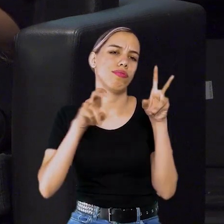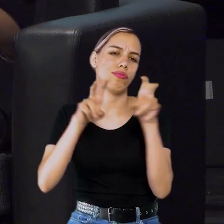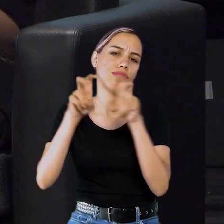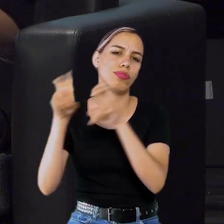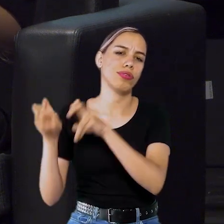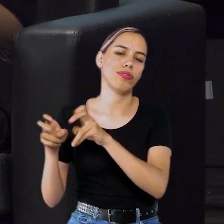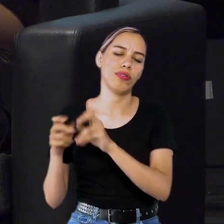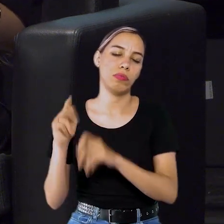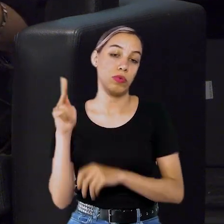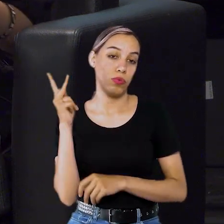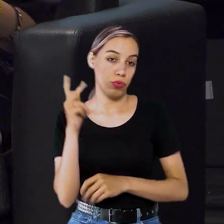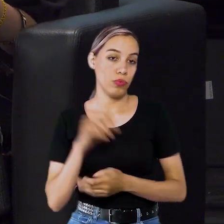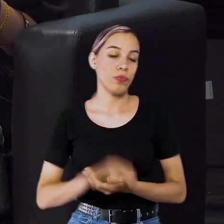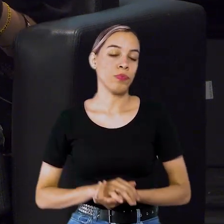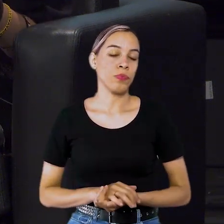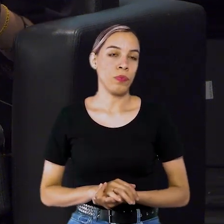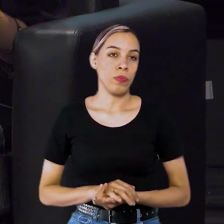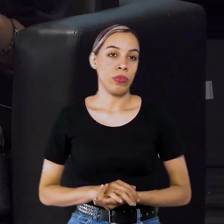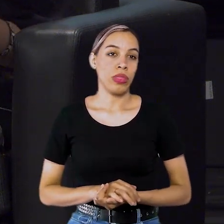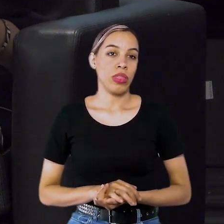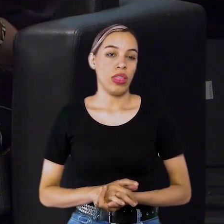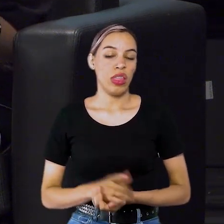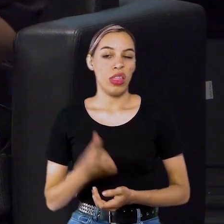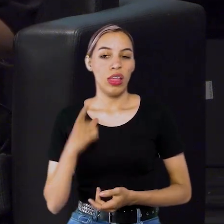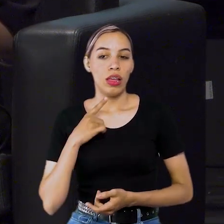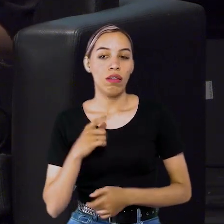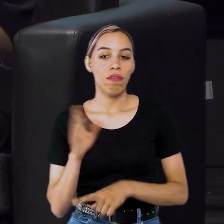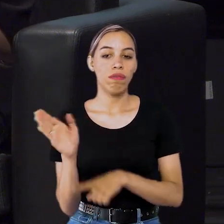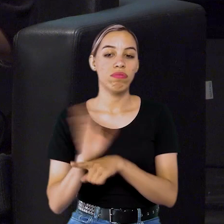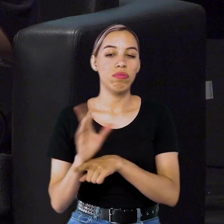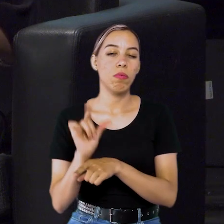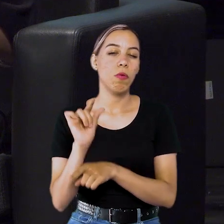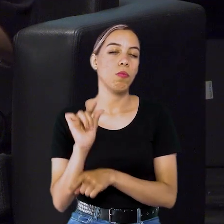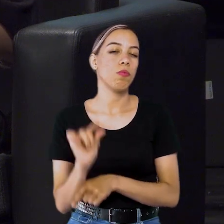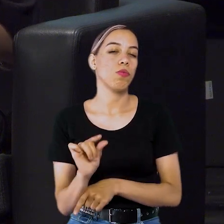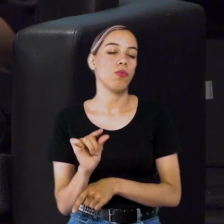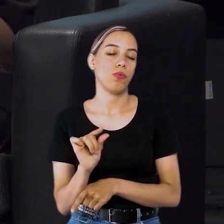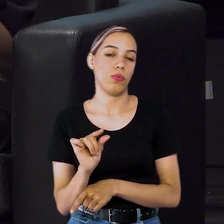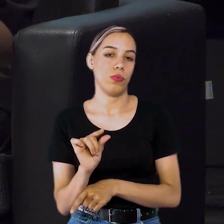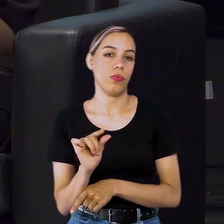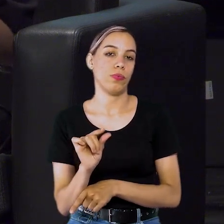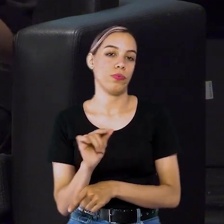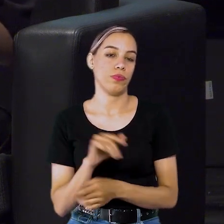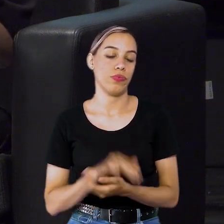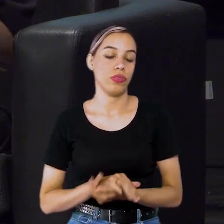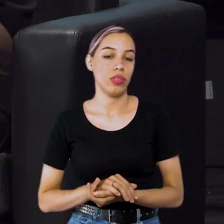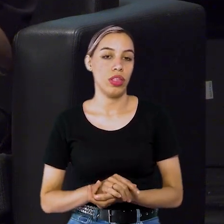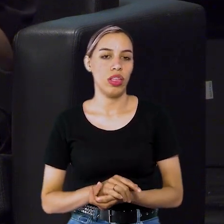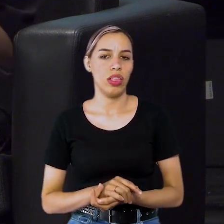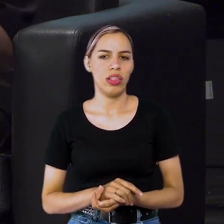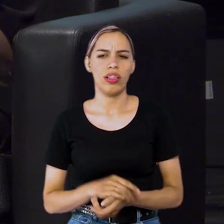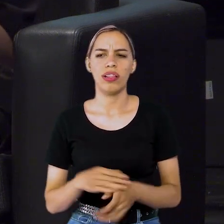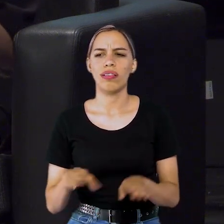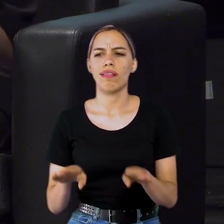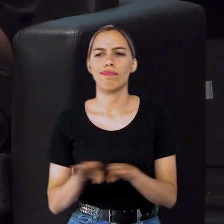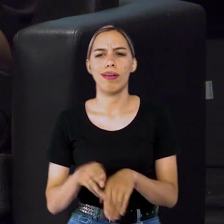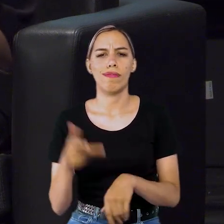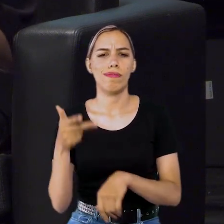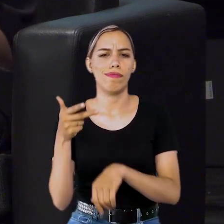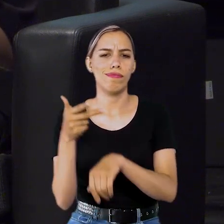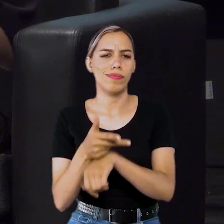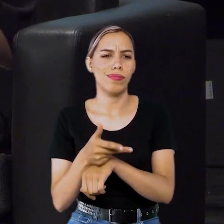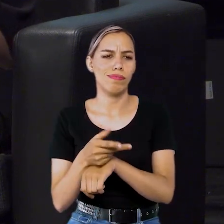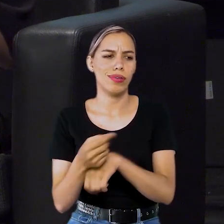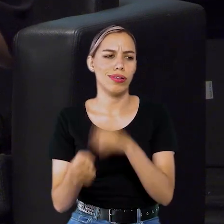isso, né? São poucos filmes que falam sobre isso, e menos ainda aqueles que são produzidos por nós